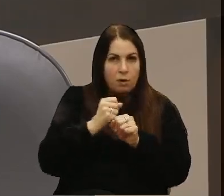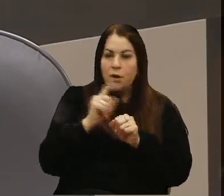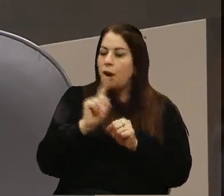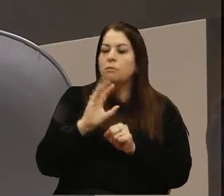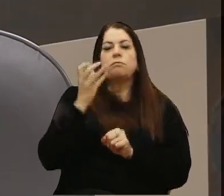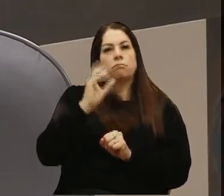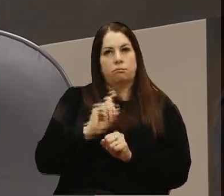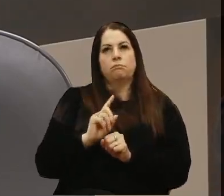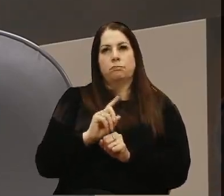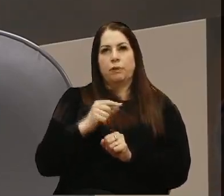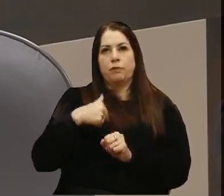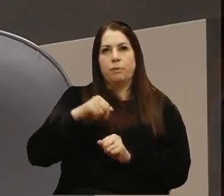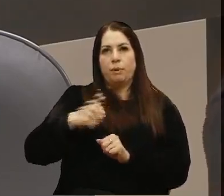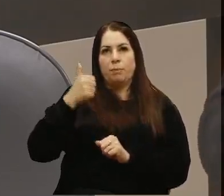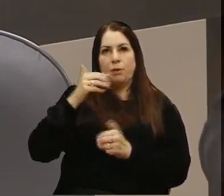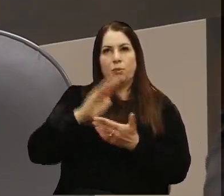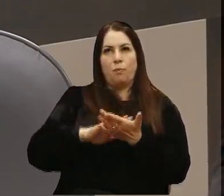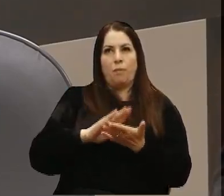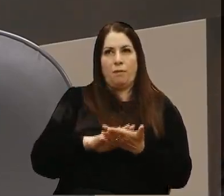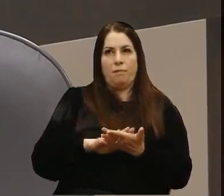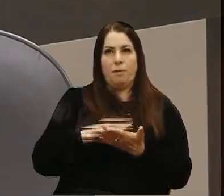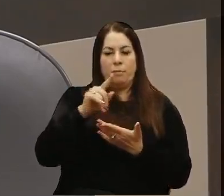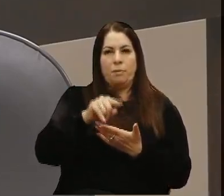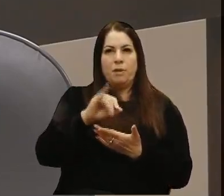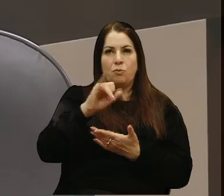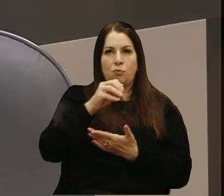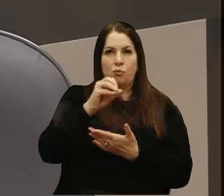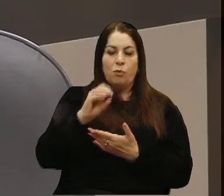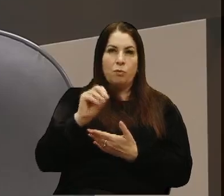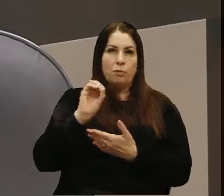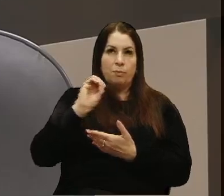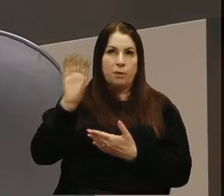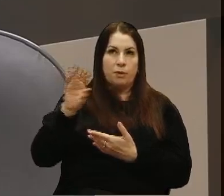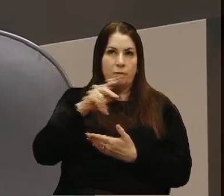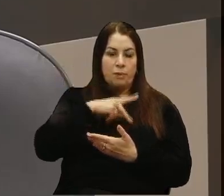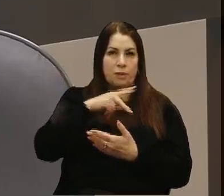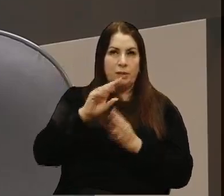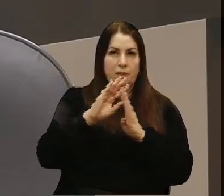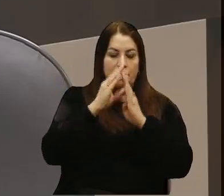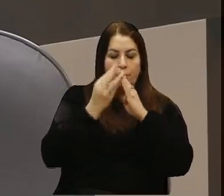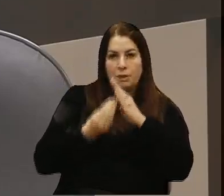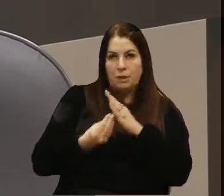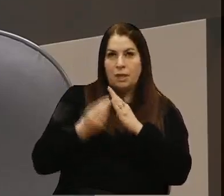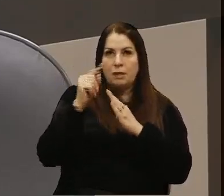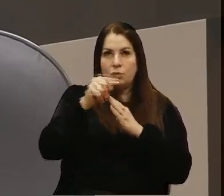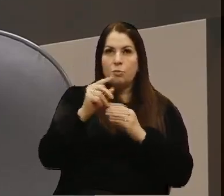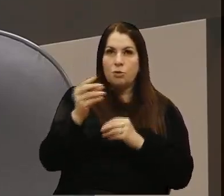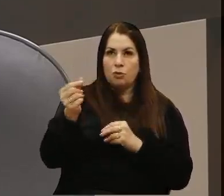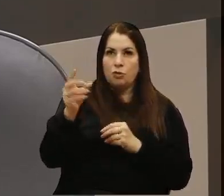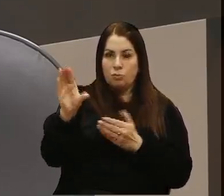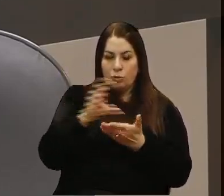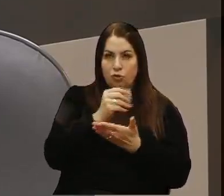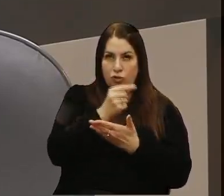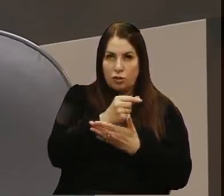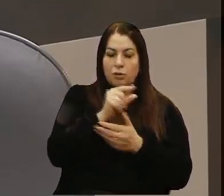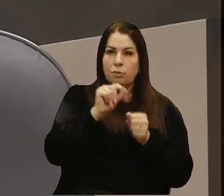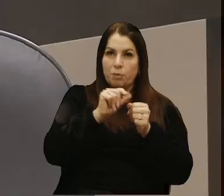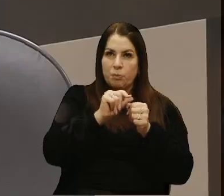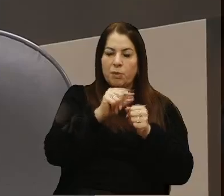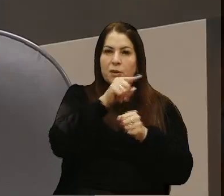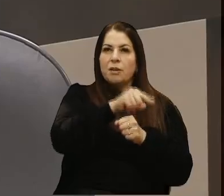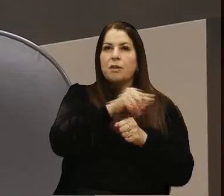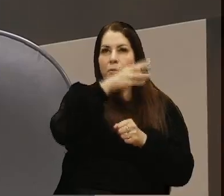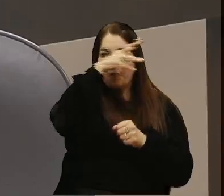solução nenhuma, eu vou ser o primeiro a cobrar. Mas se o João está mandando, se a presidência do SAMAI está mandando dinheiro para a prefeitura para